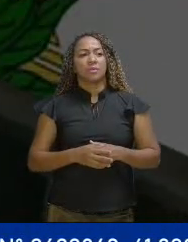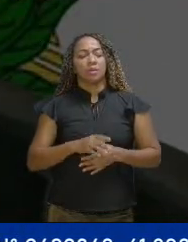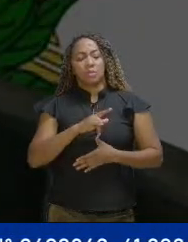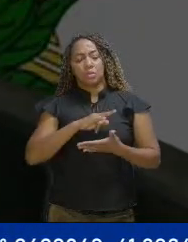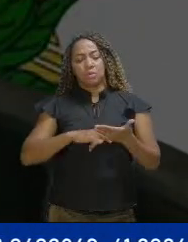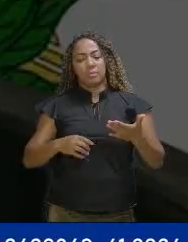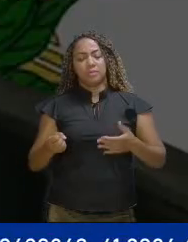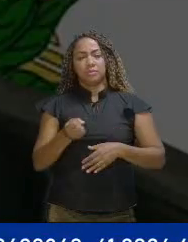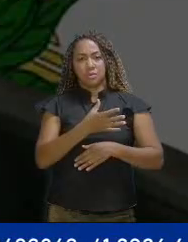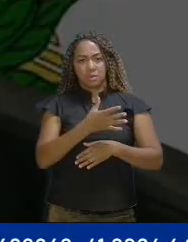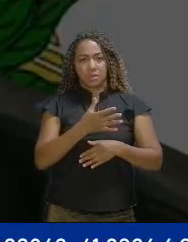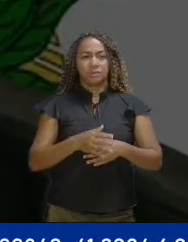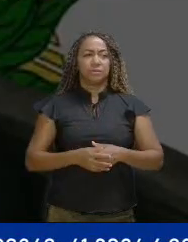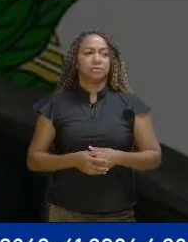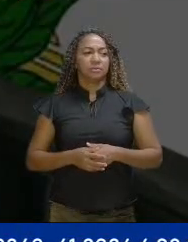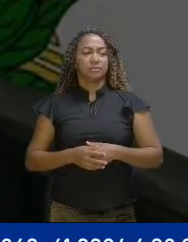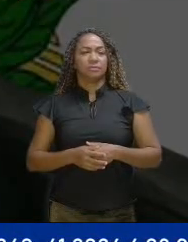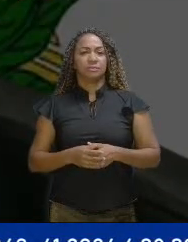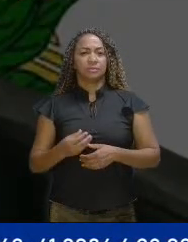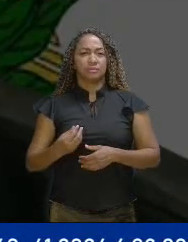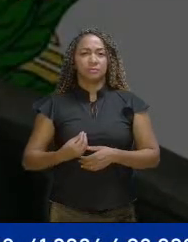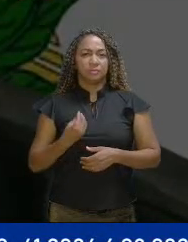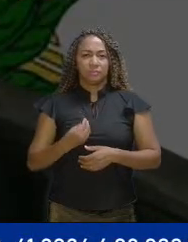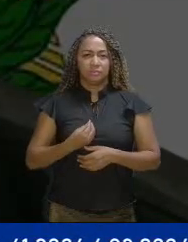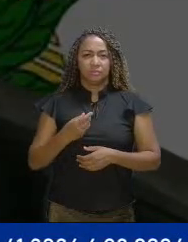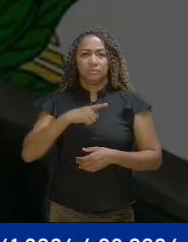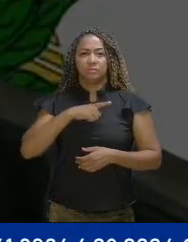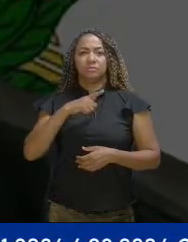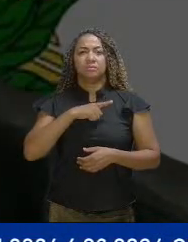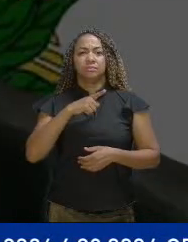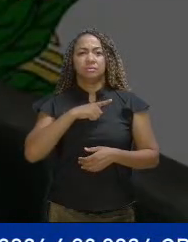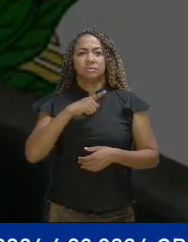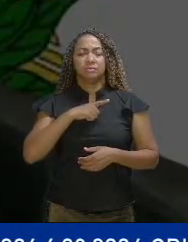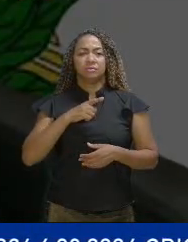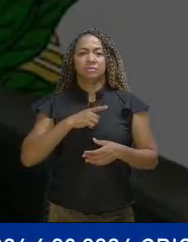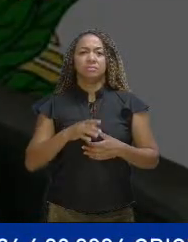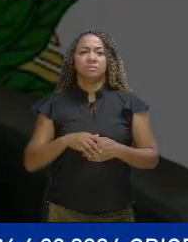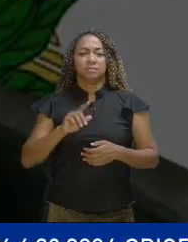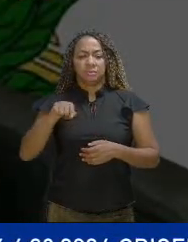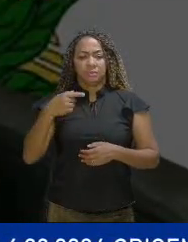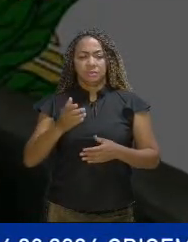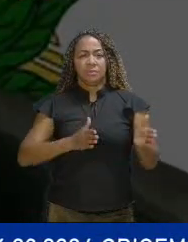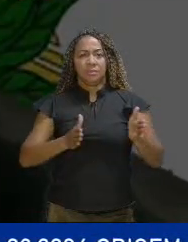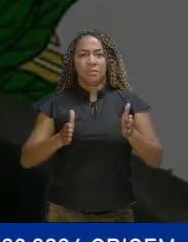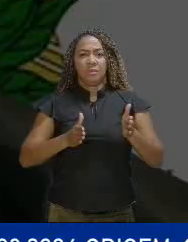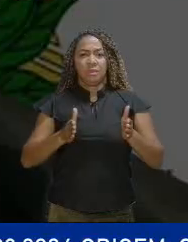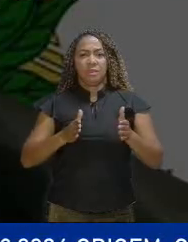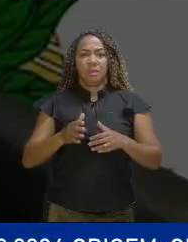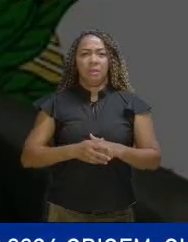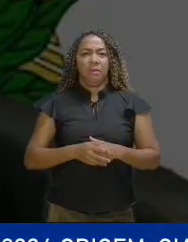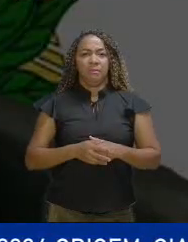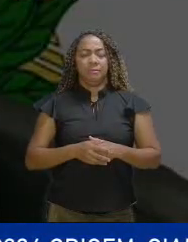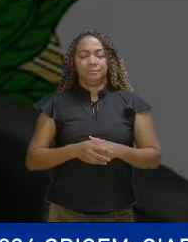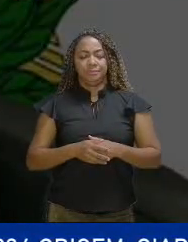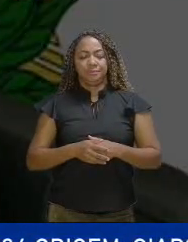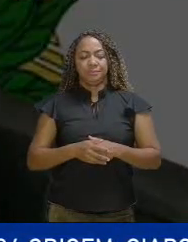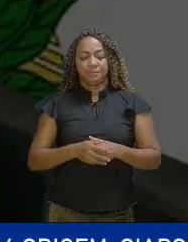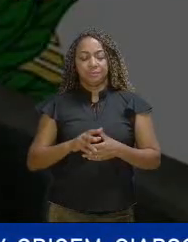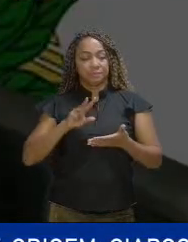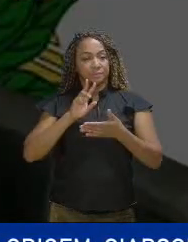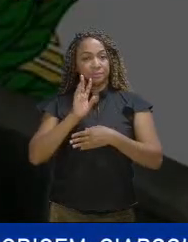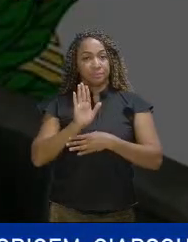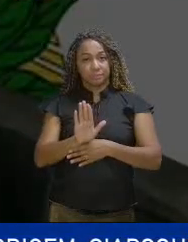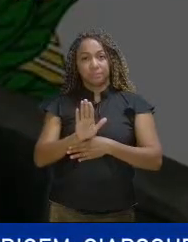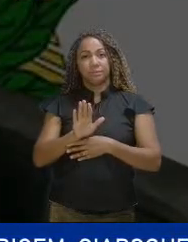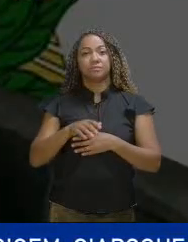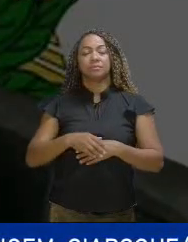novos. A existência ou acessibilidade tem ocorrido apenas após a fase instrutória, que não se verifica nesse caso.